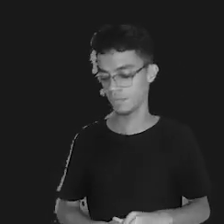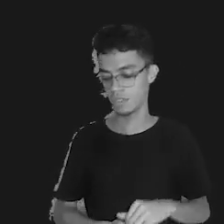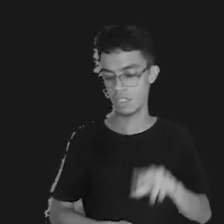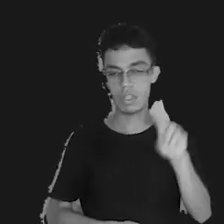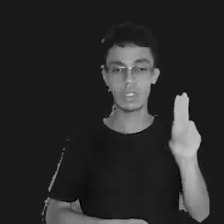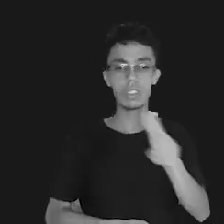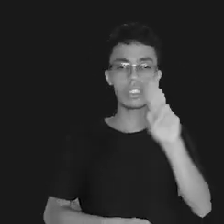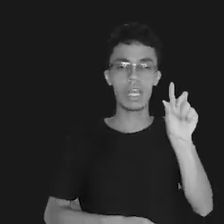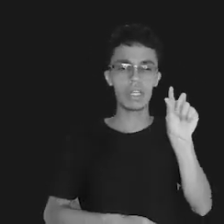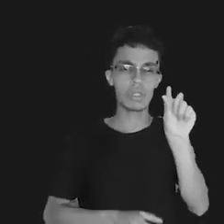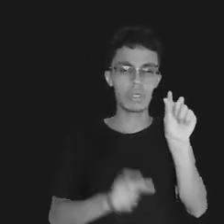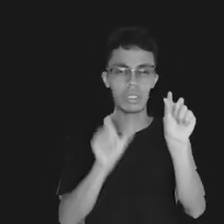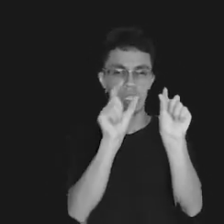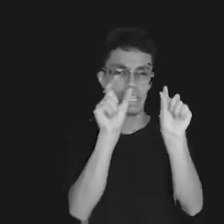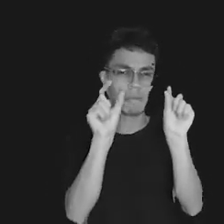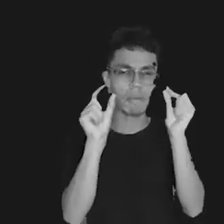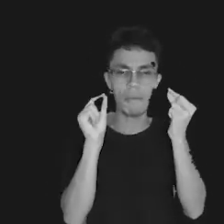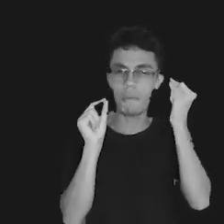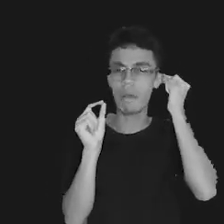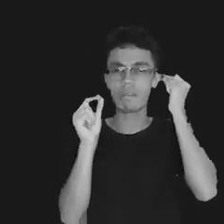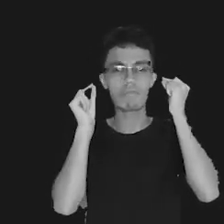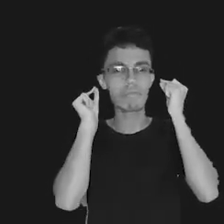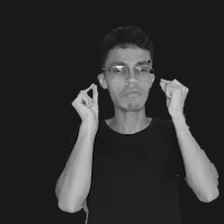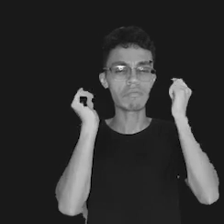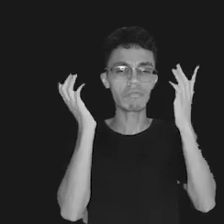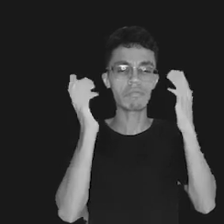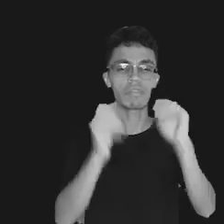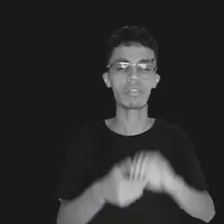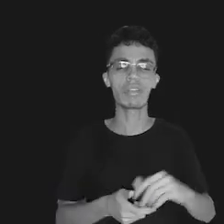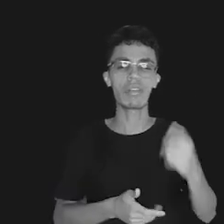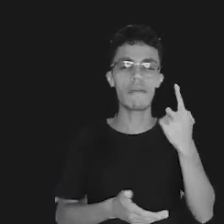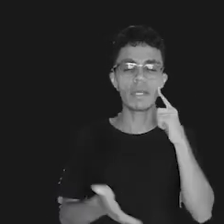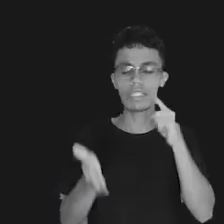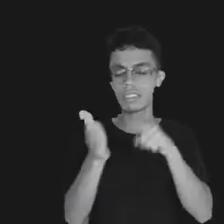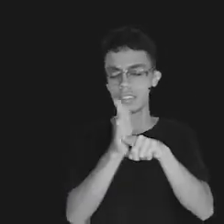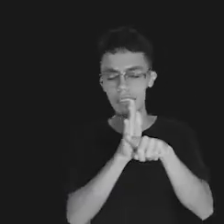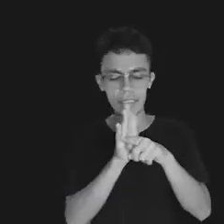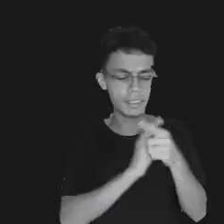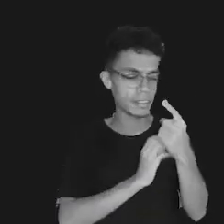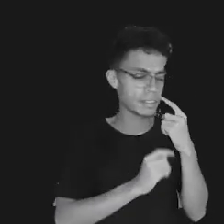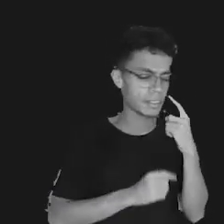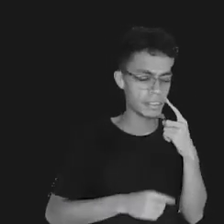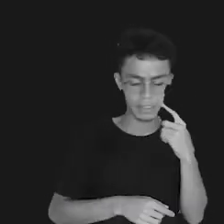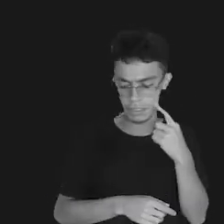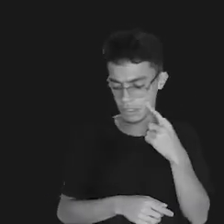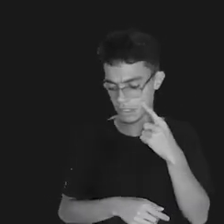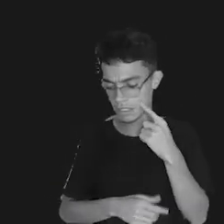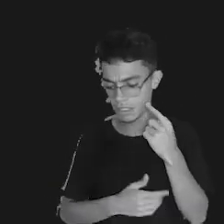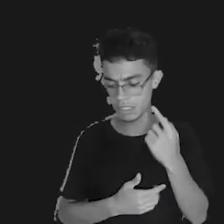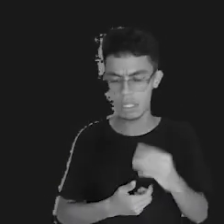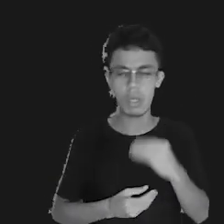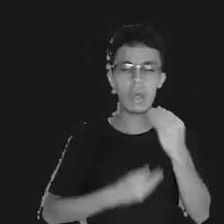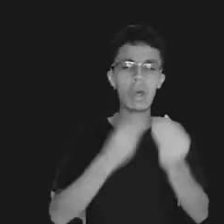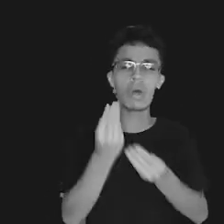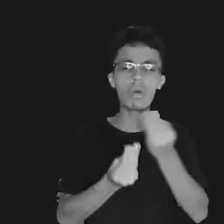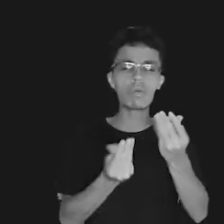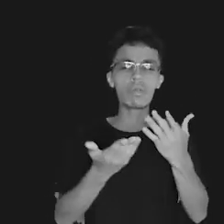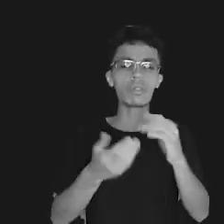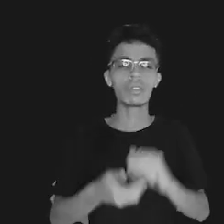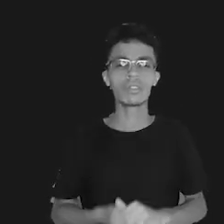tampões, enormes tampões. Examinando um dos tampões. Mas não seria abusivo?